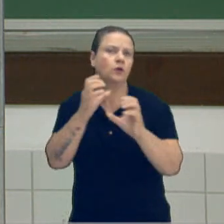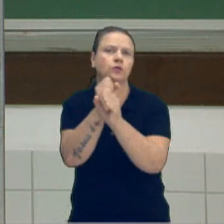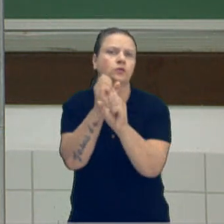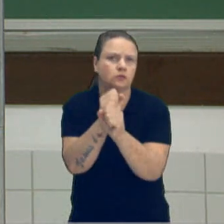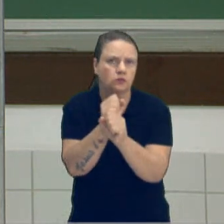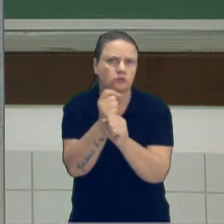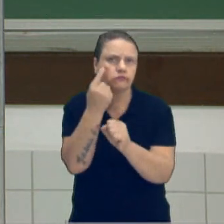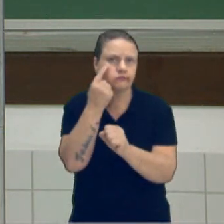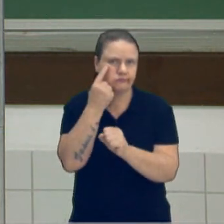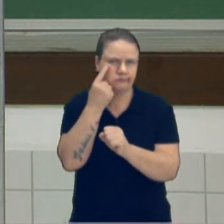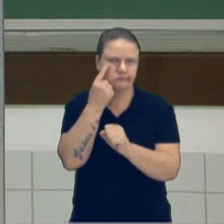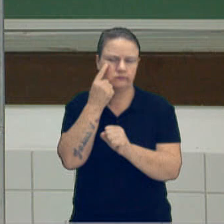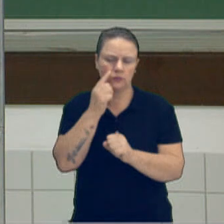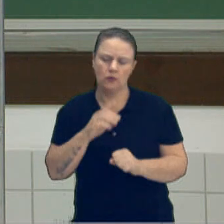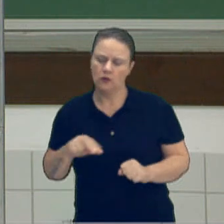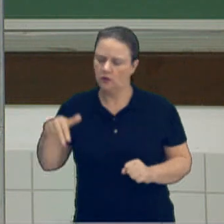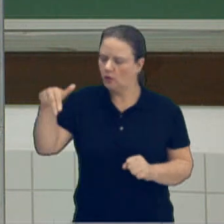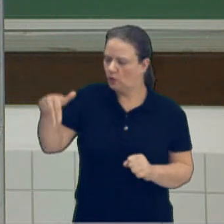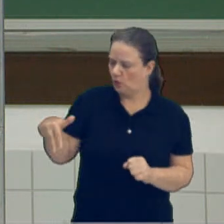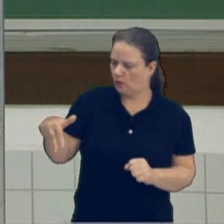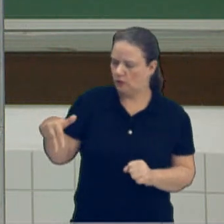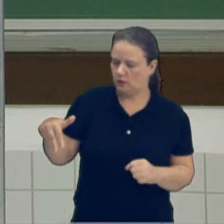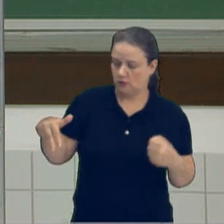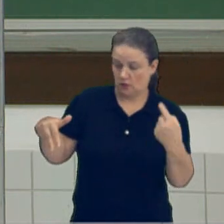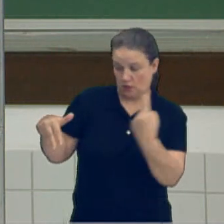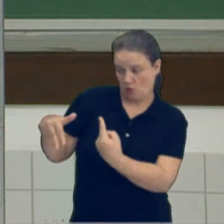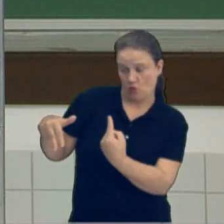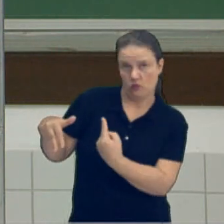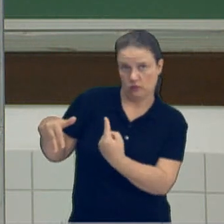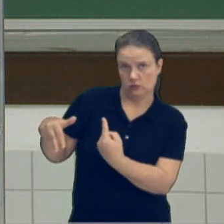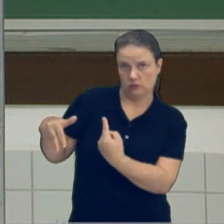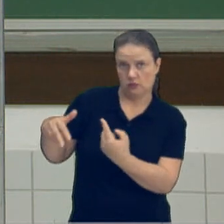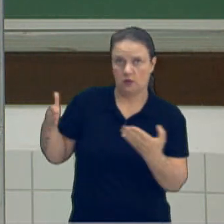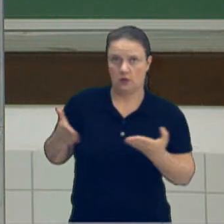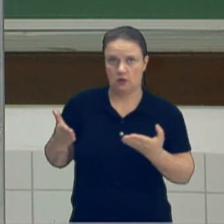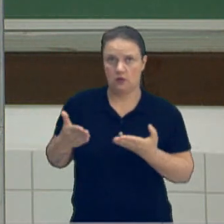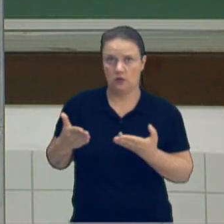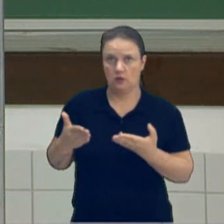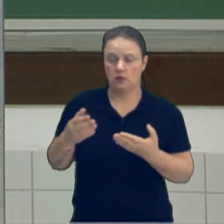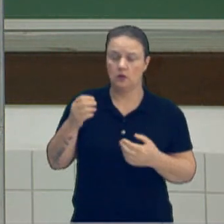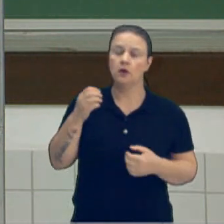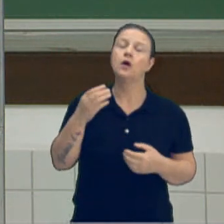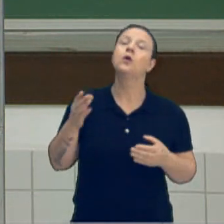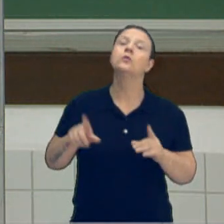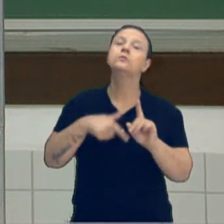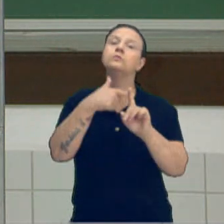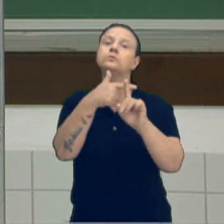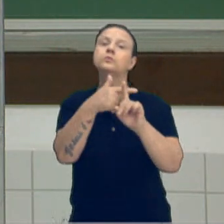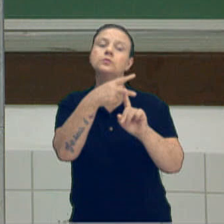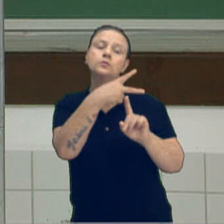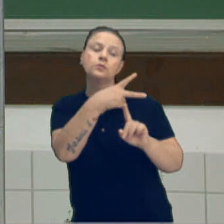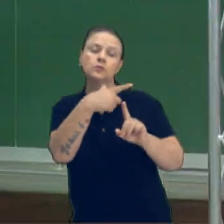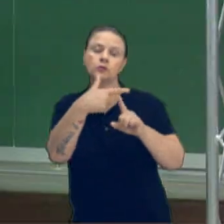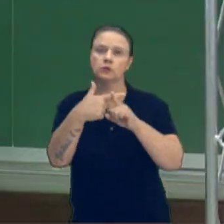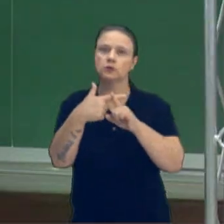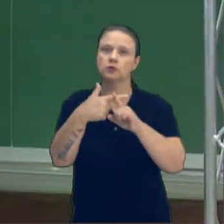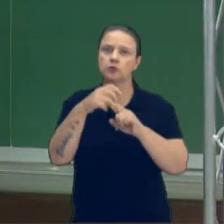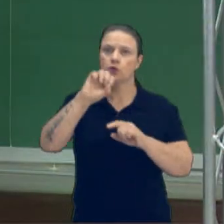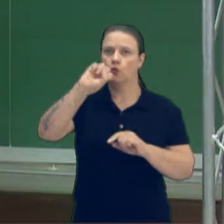raia 1 percorreu. Então, calculando aqui 229,22 metros, mais 2 vezes